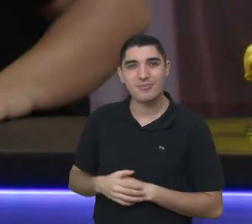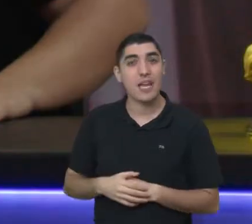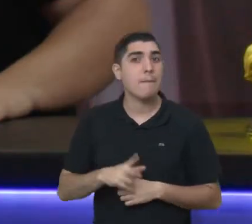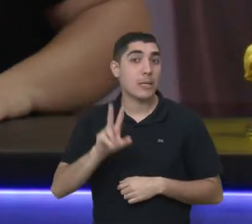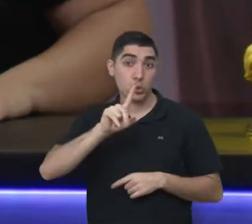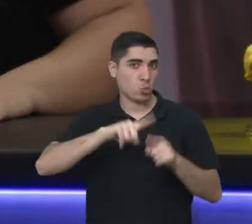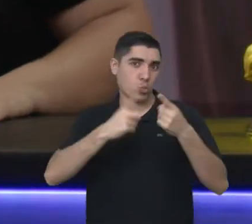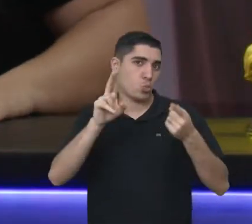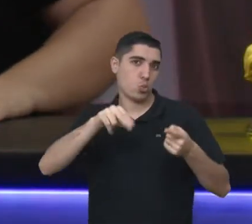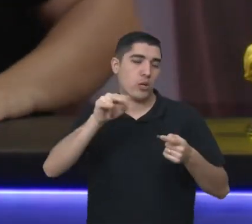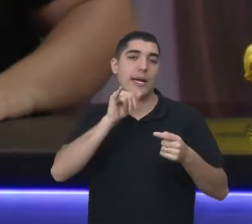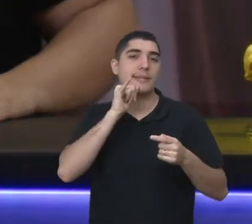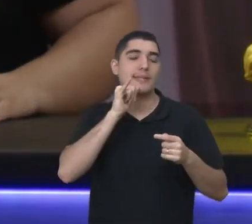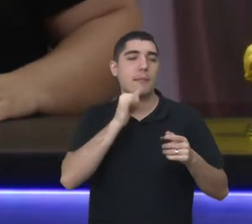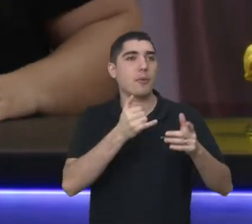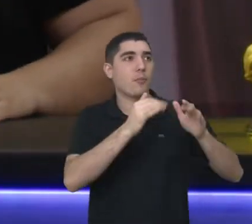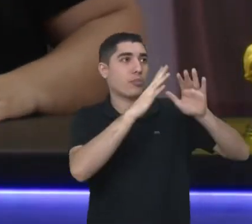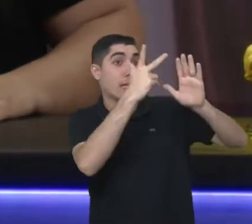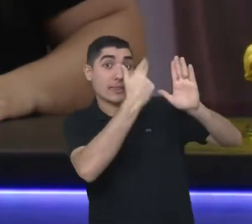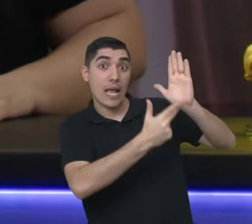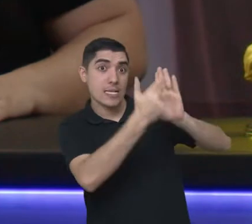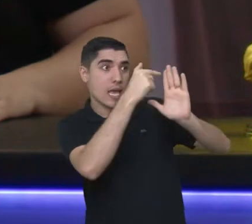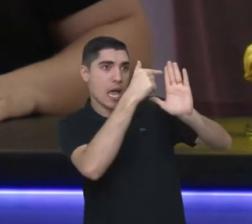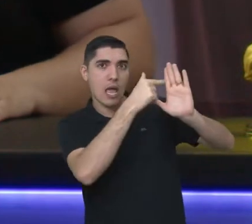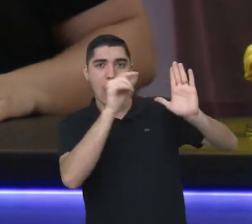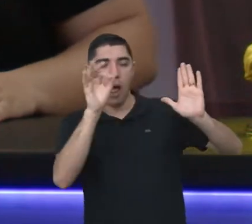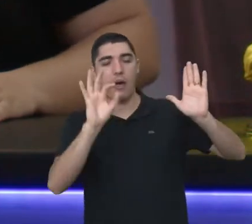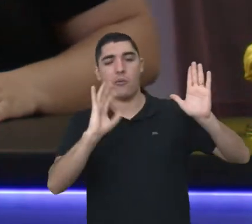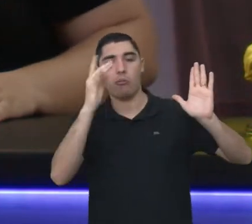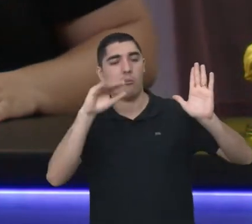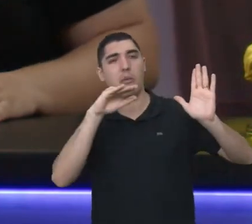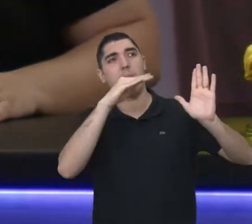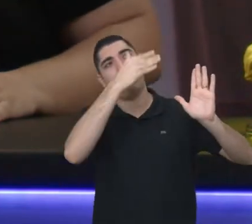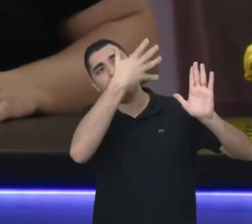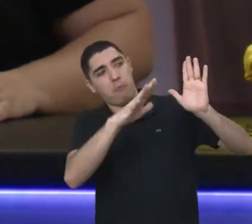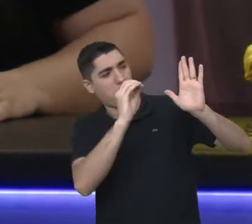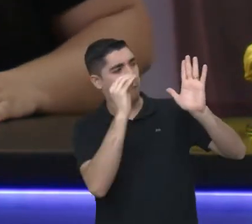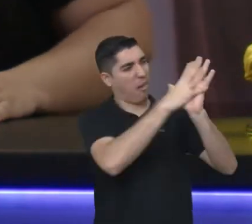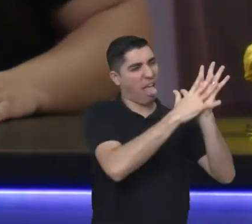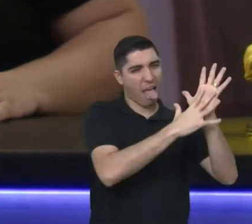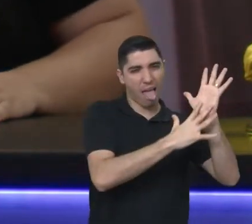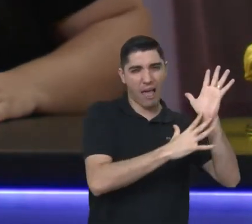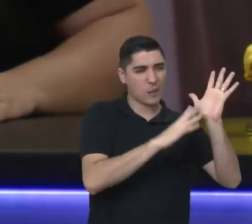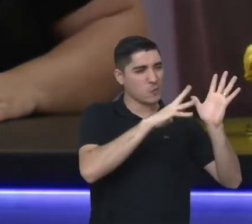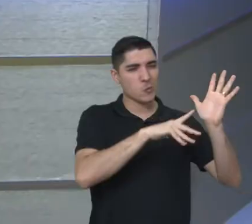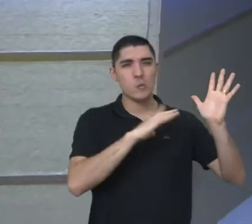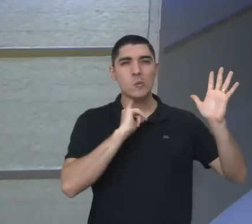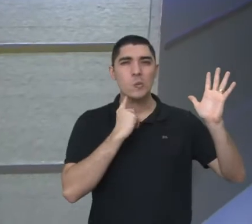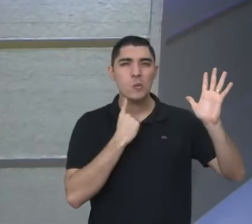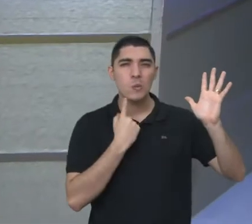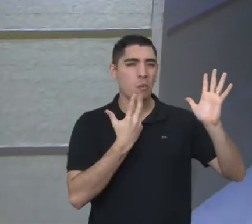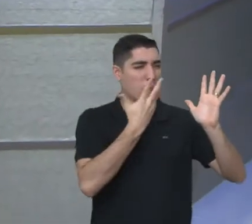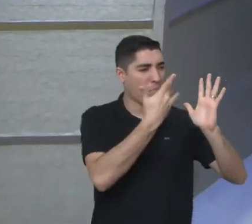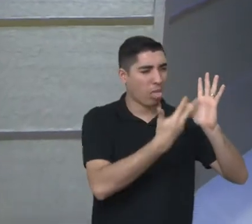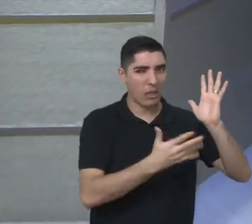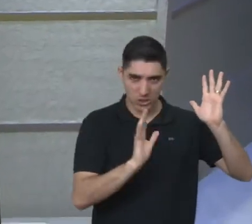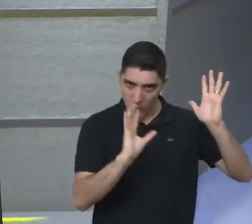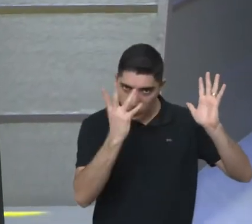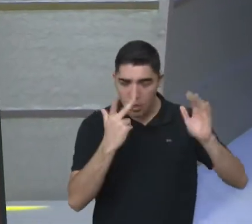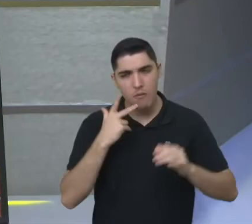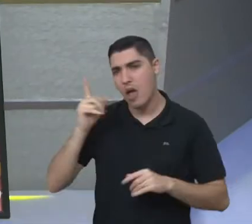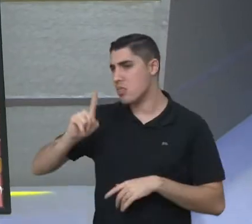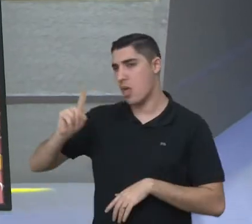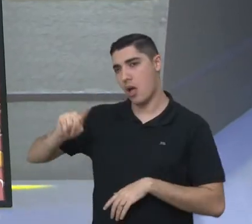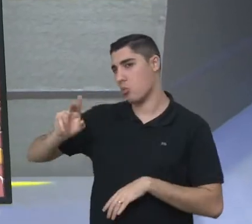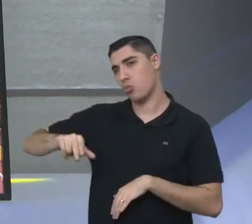por pincel escorregar? Ou às vezes está pintando sem olhar, bota na tinta errada e... Acontece muito, mas